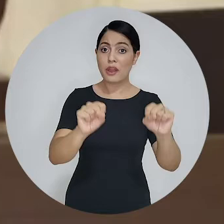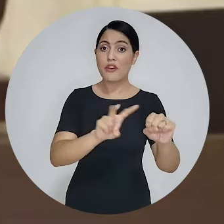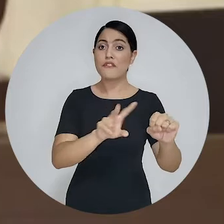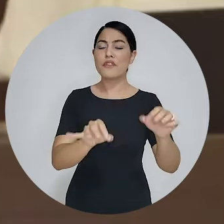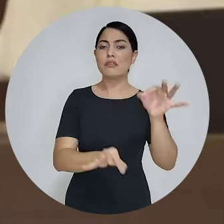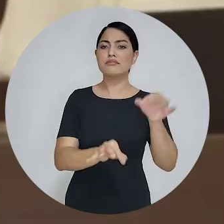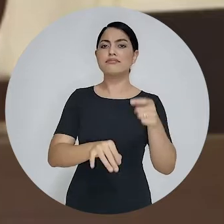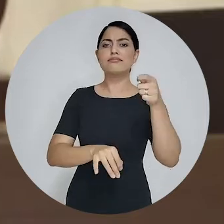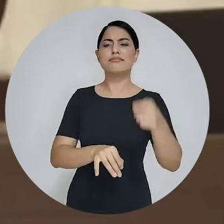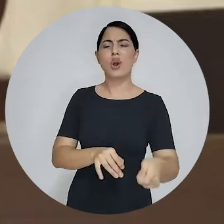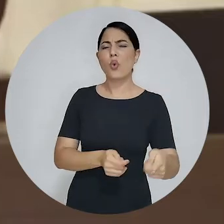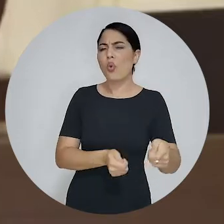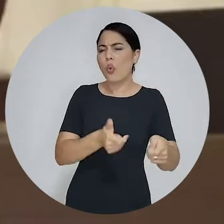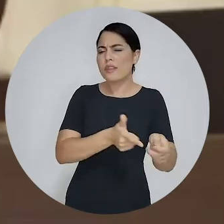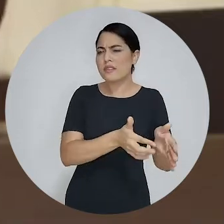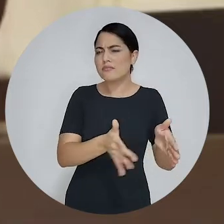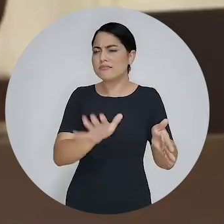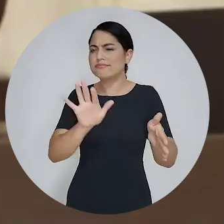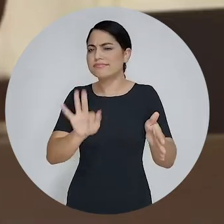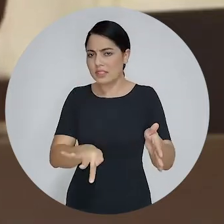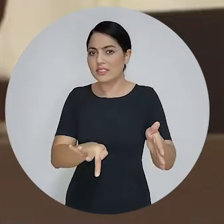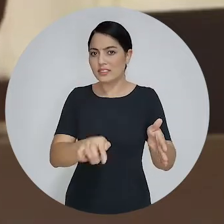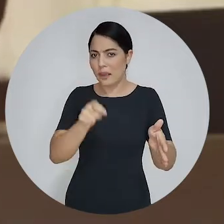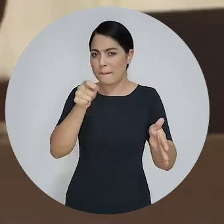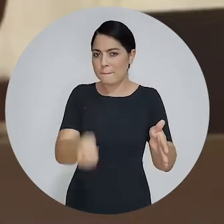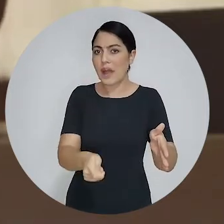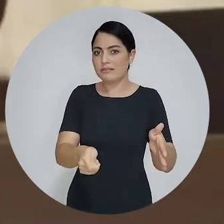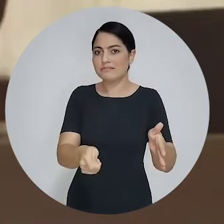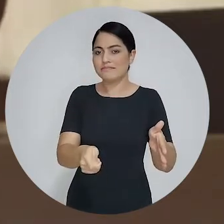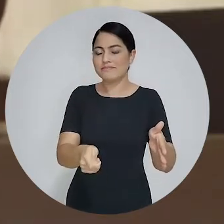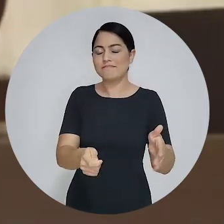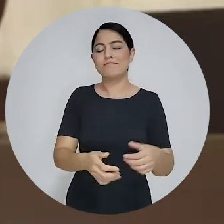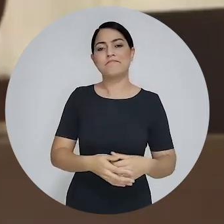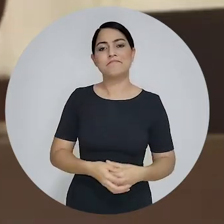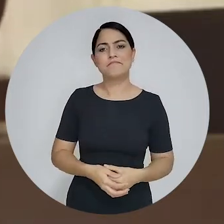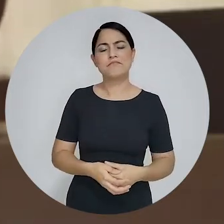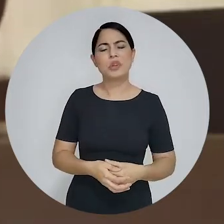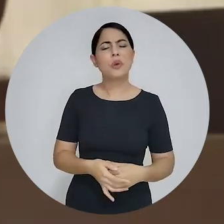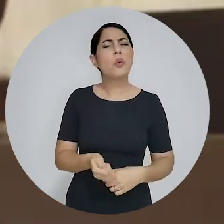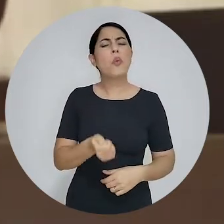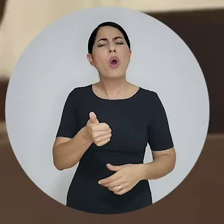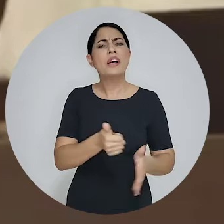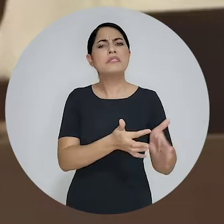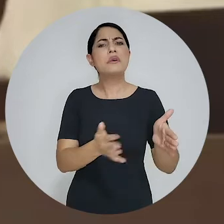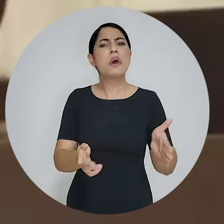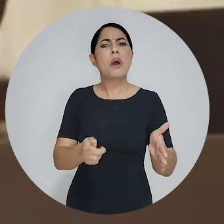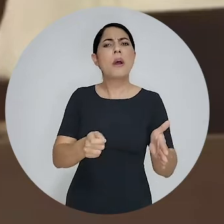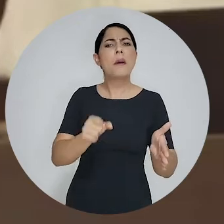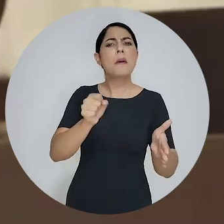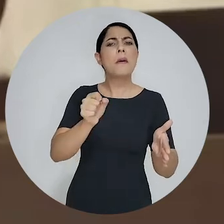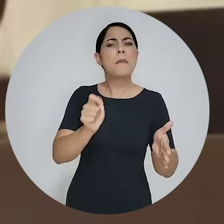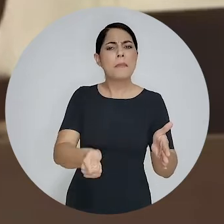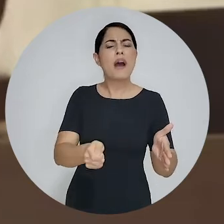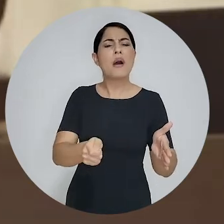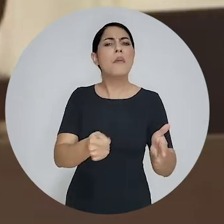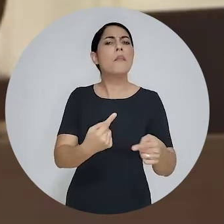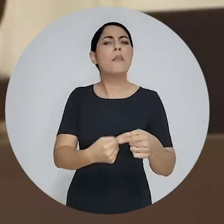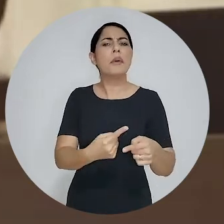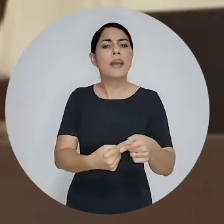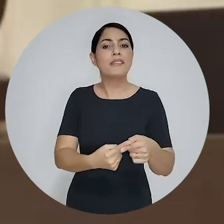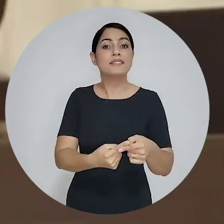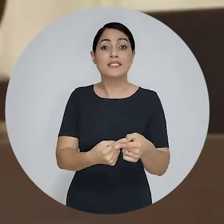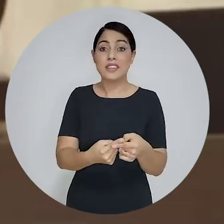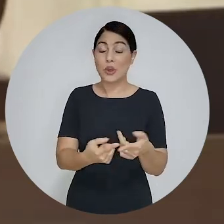em que o tribunal se posta a julgar quase que definitivamente os nossos pedidos, né? E eu digo